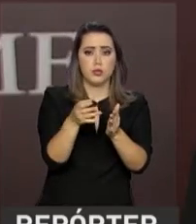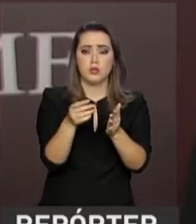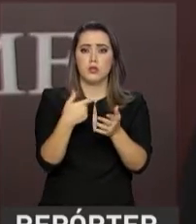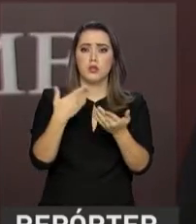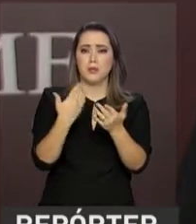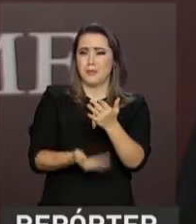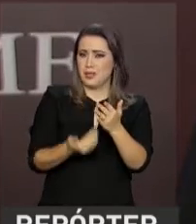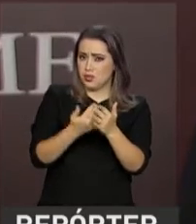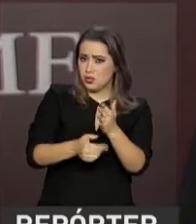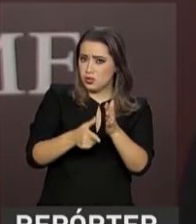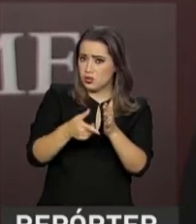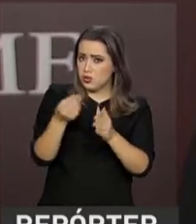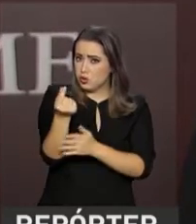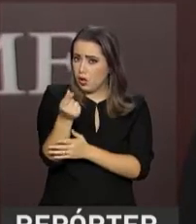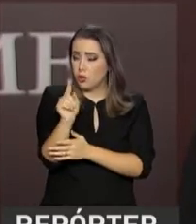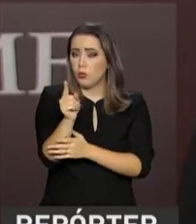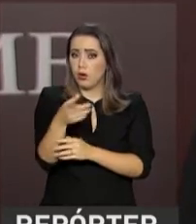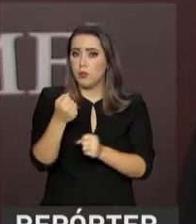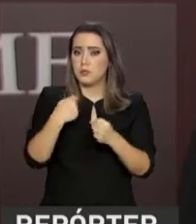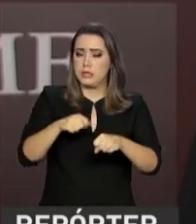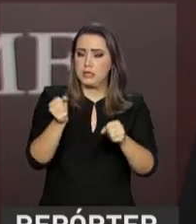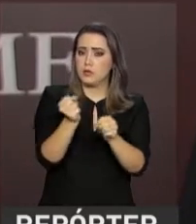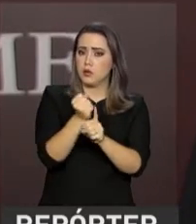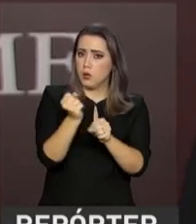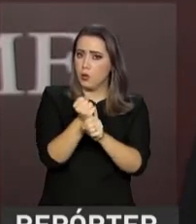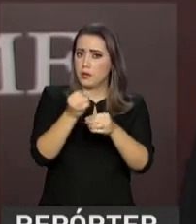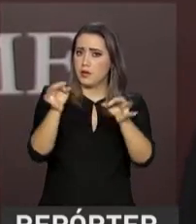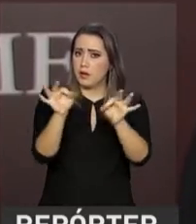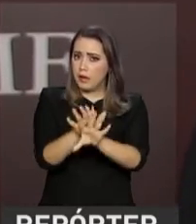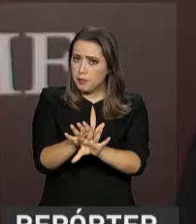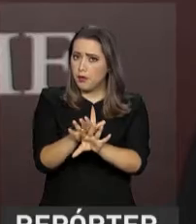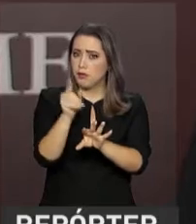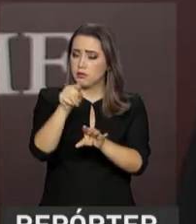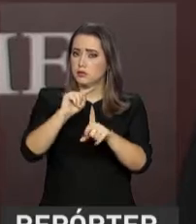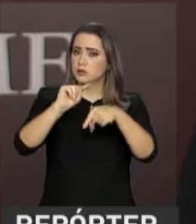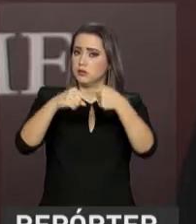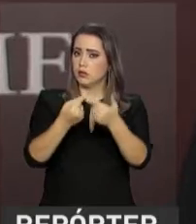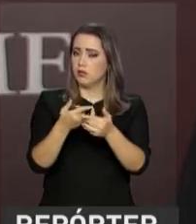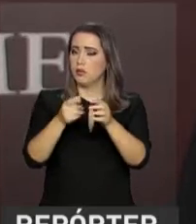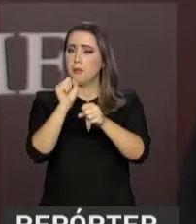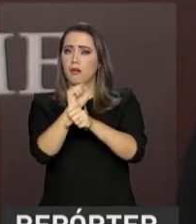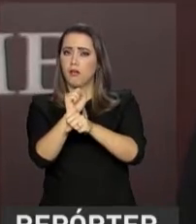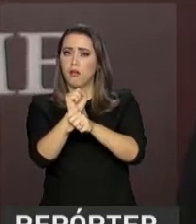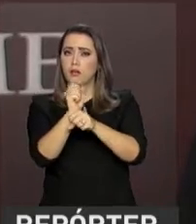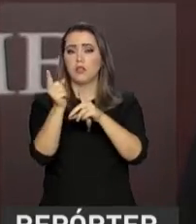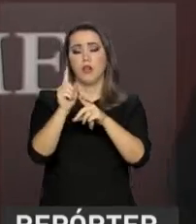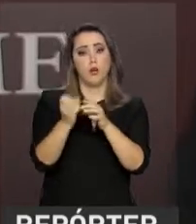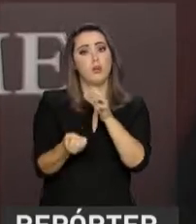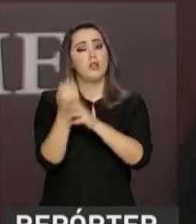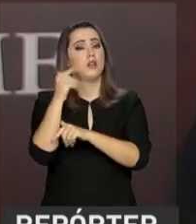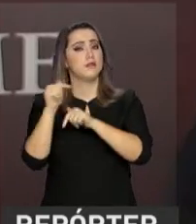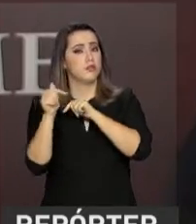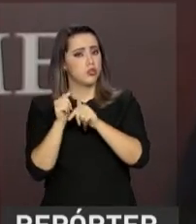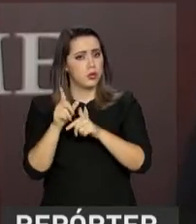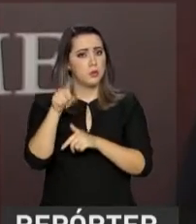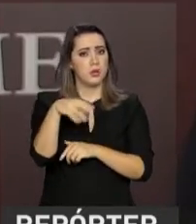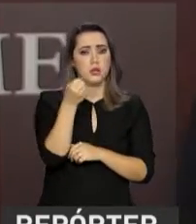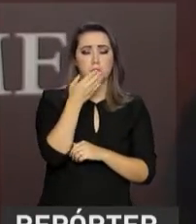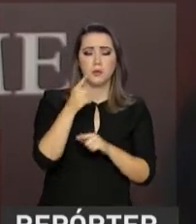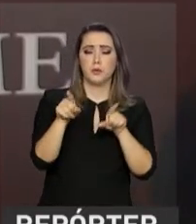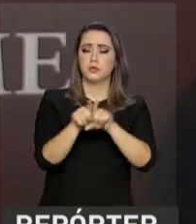combater o desperdício, você vai retomar essas obras e, consequentemente, gerar os empregos. O